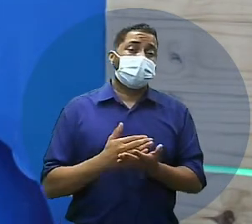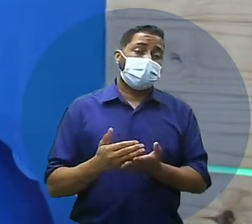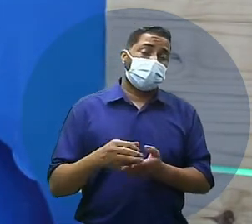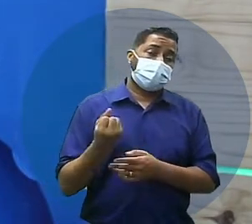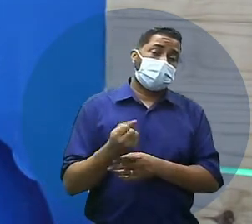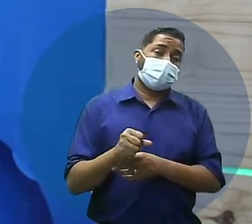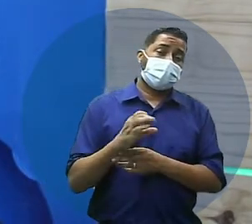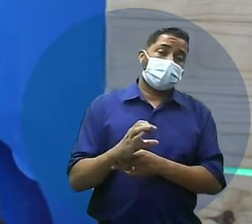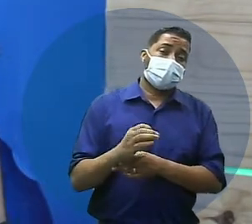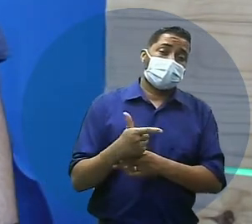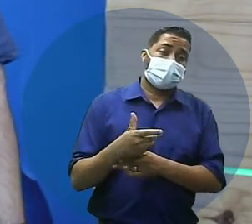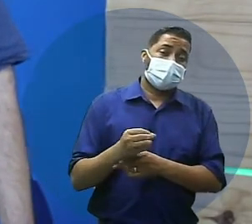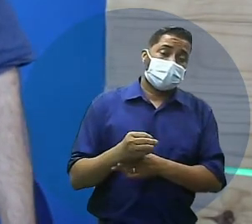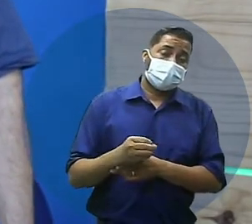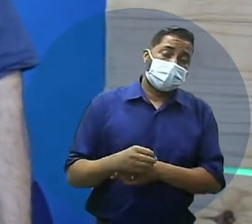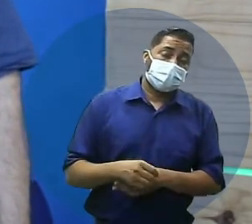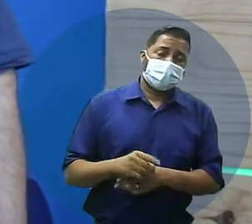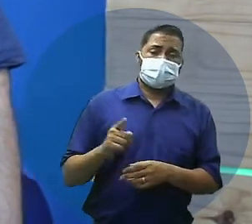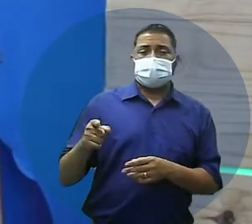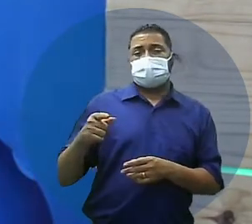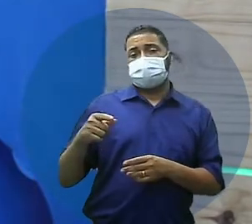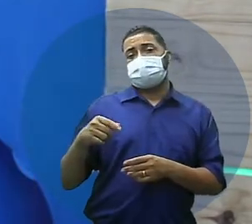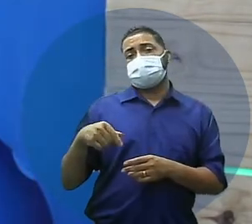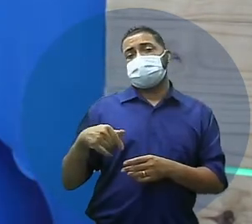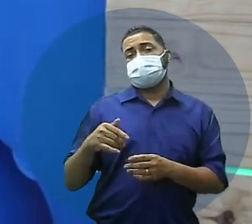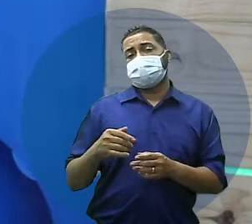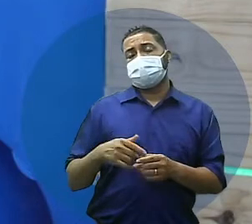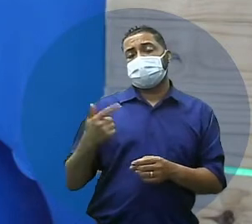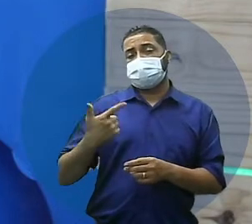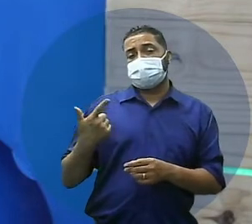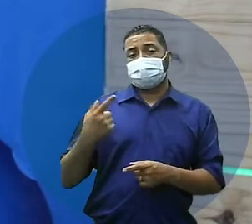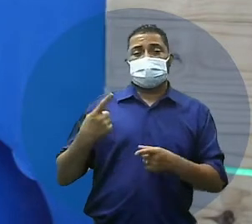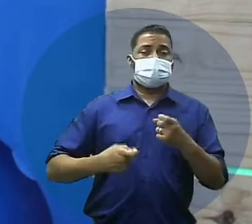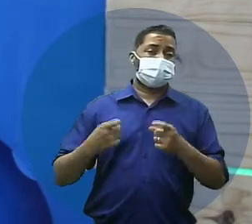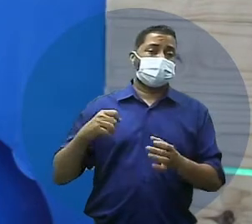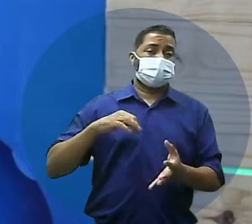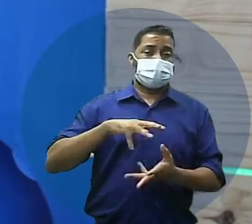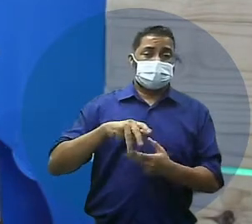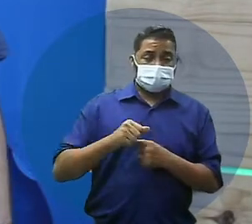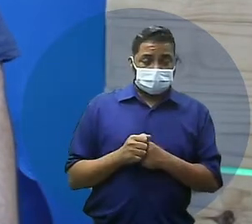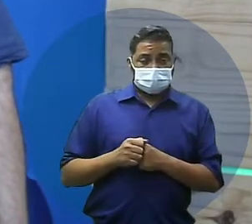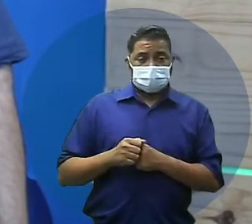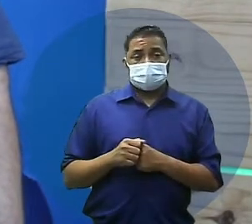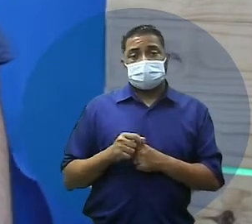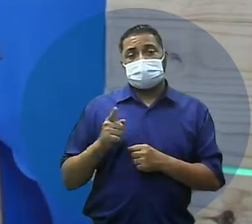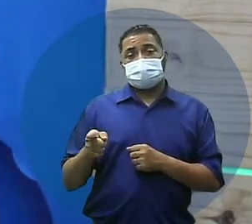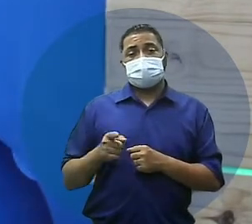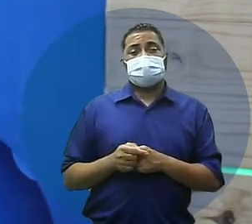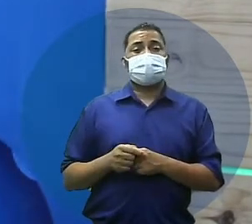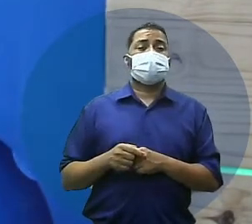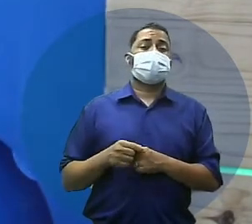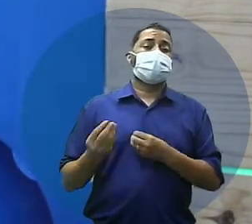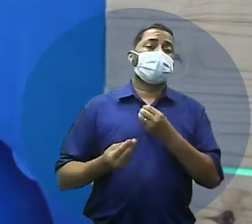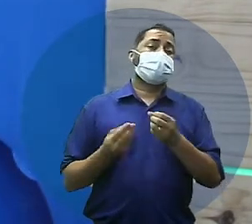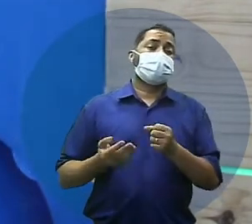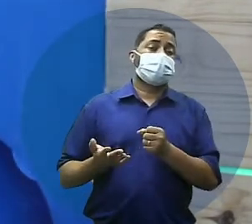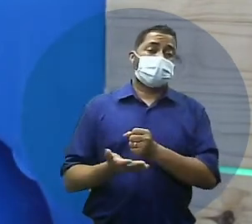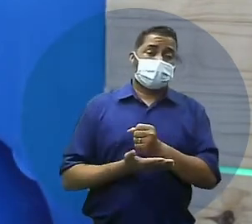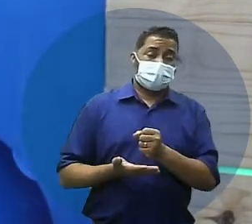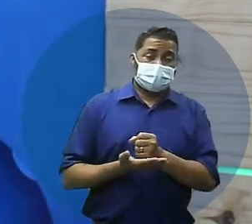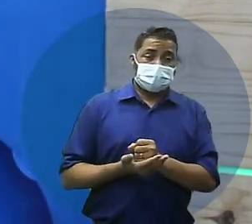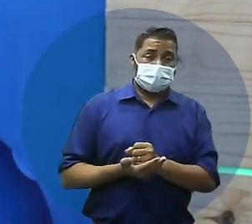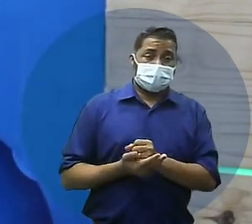século XX, Noronha, principalmente durante o período da Segunda Guerra Mundial, Noronha chegou a servir como base de apoio